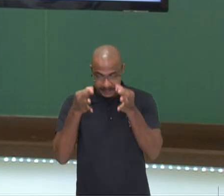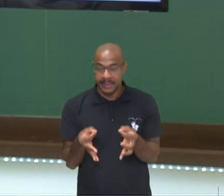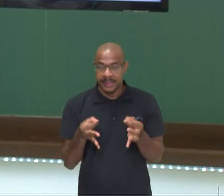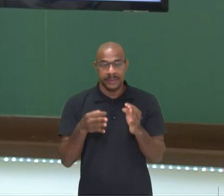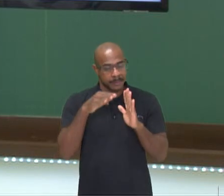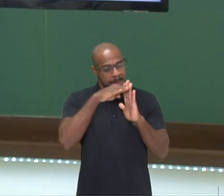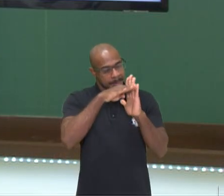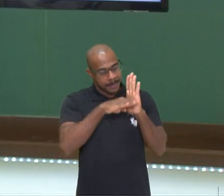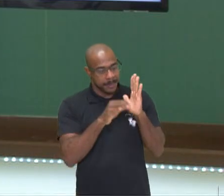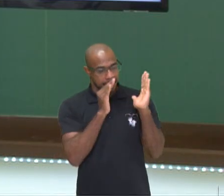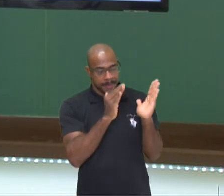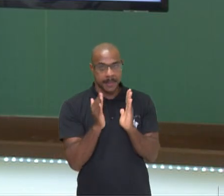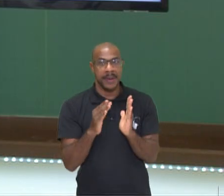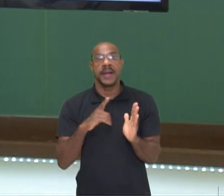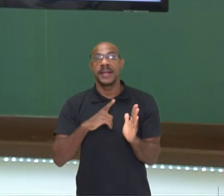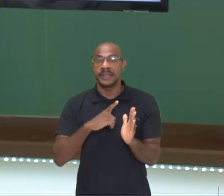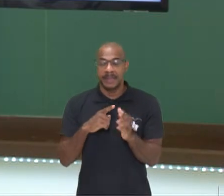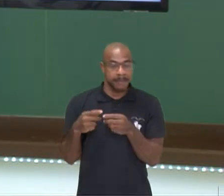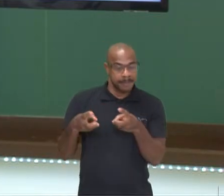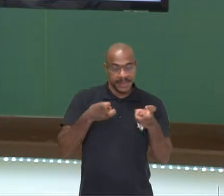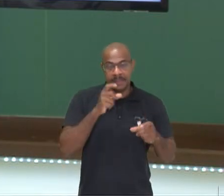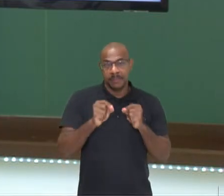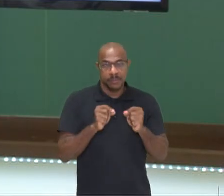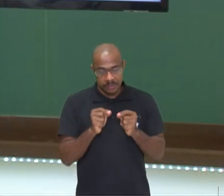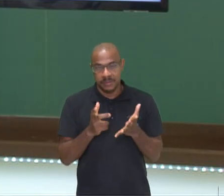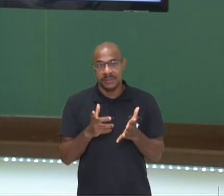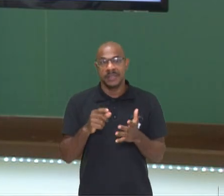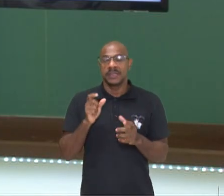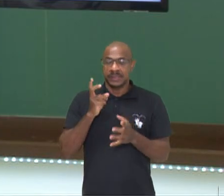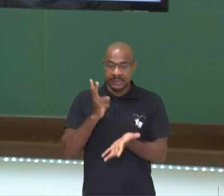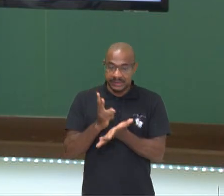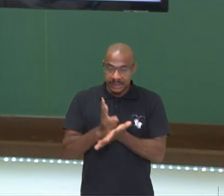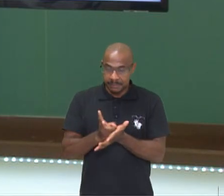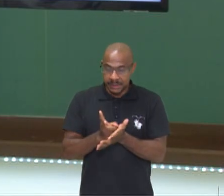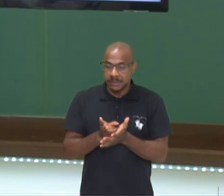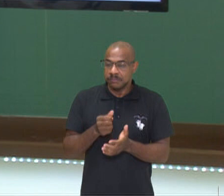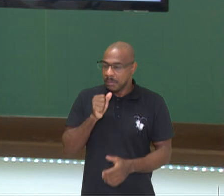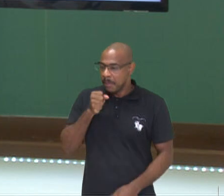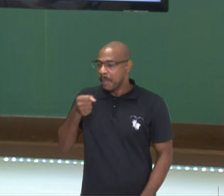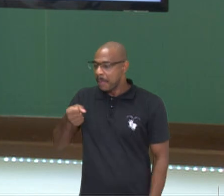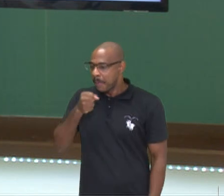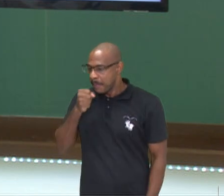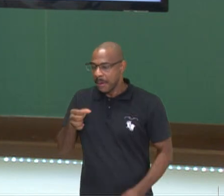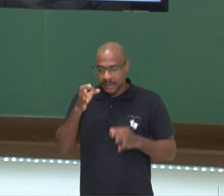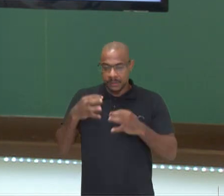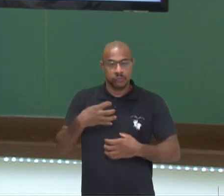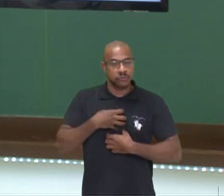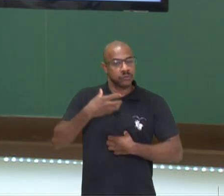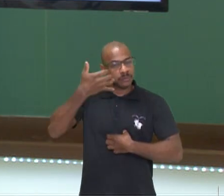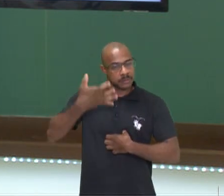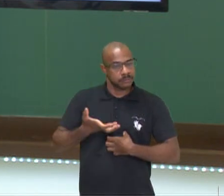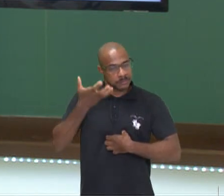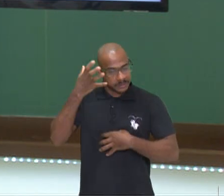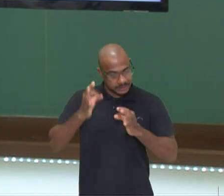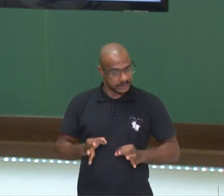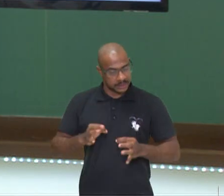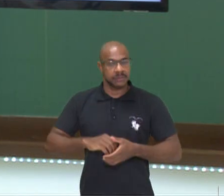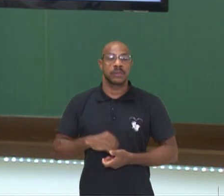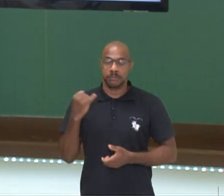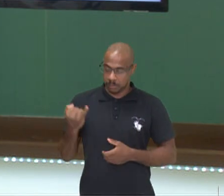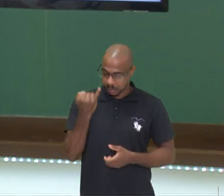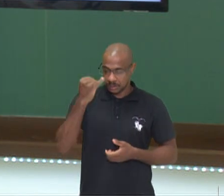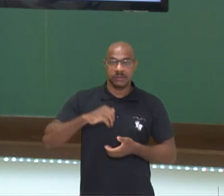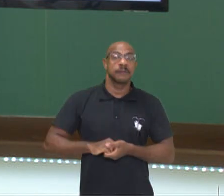ele ele dominar os caminhos e uma manteu rua da entrevista do jeito que ele quer isso é